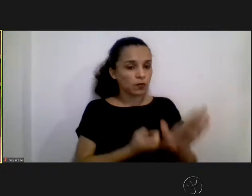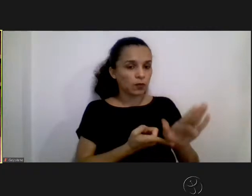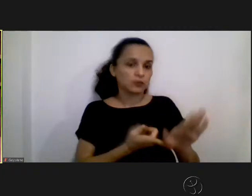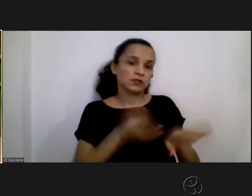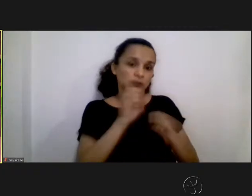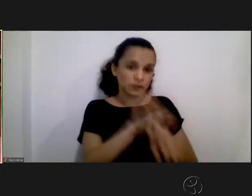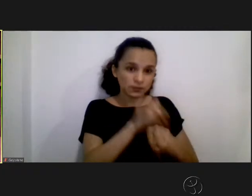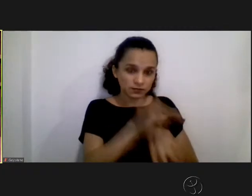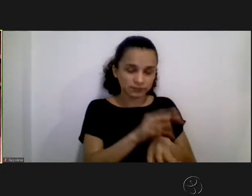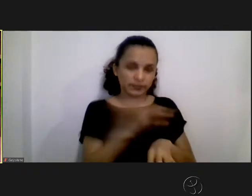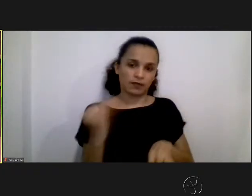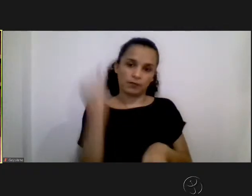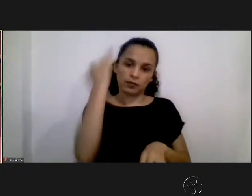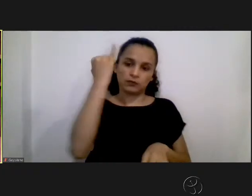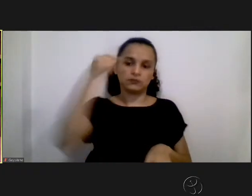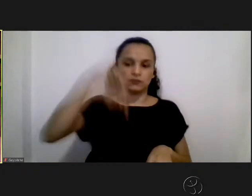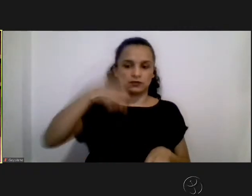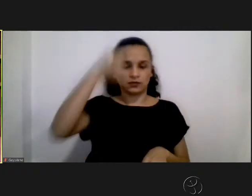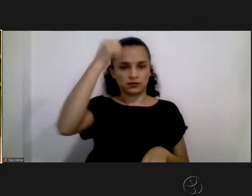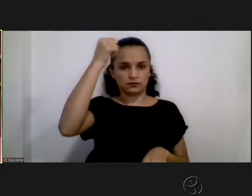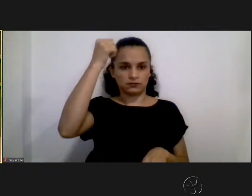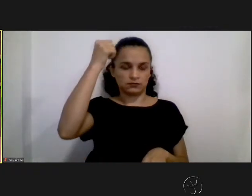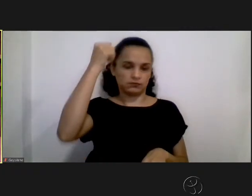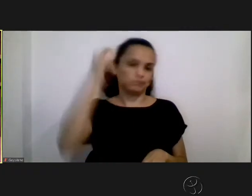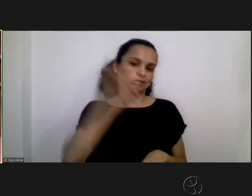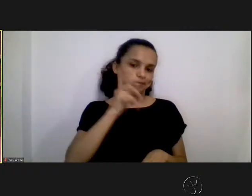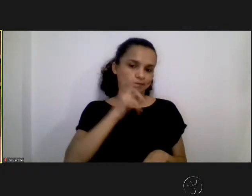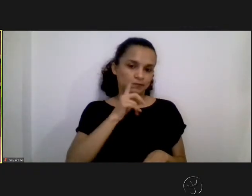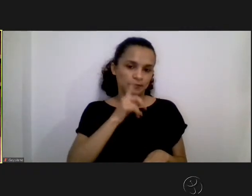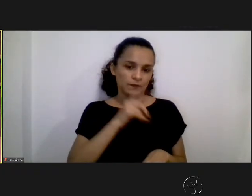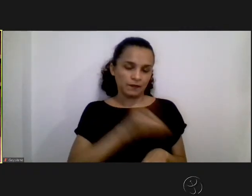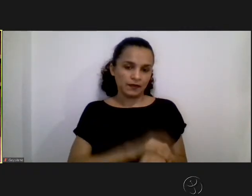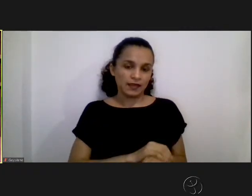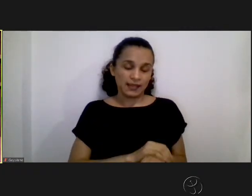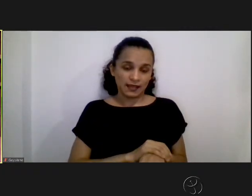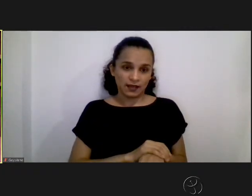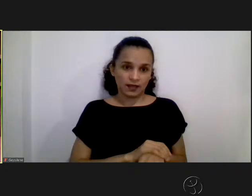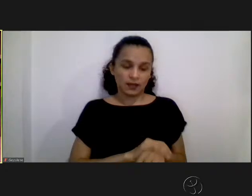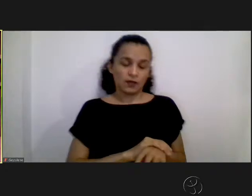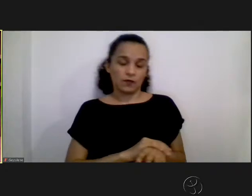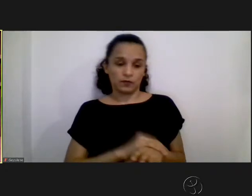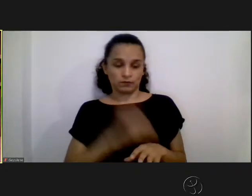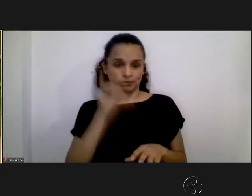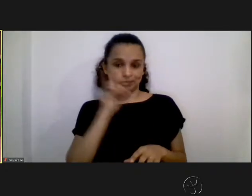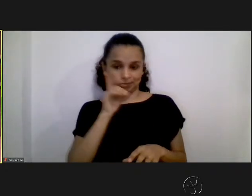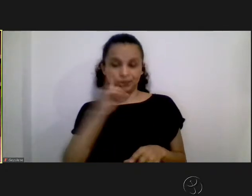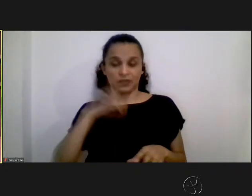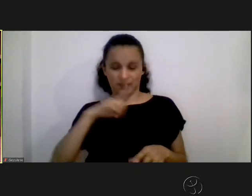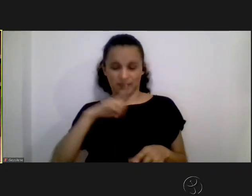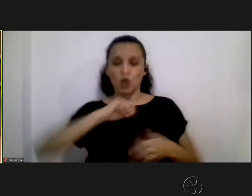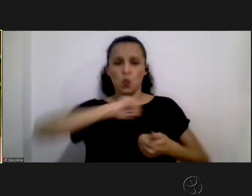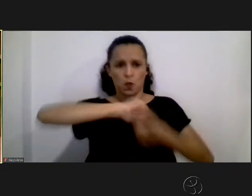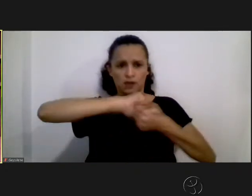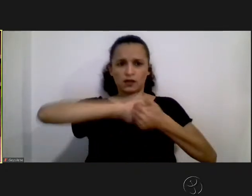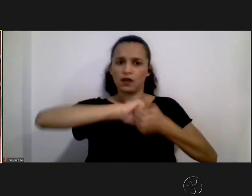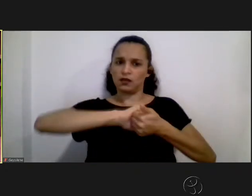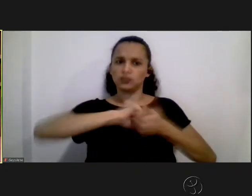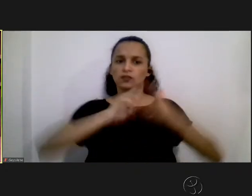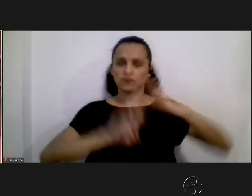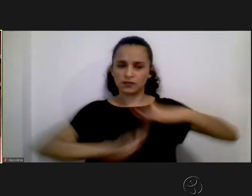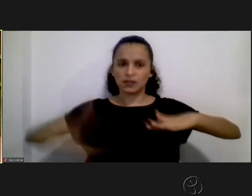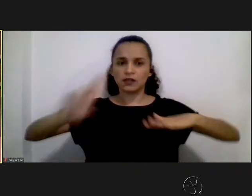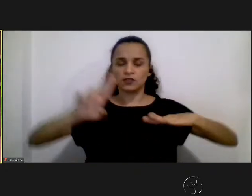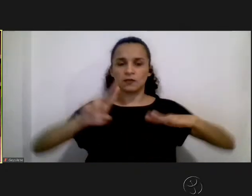primeira posição em qualidade das universidades, mas tem a 91ª